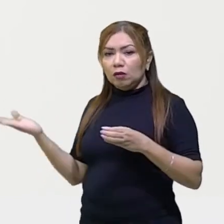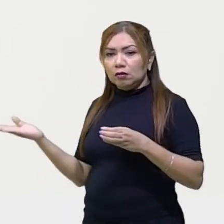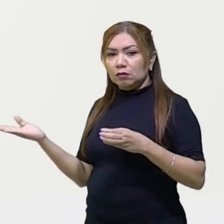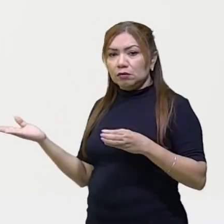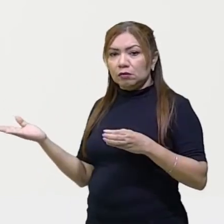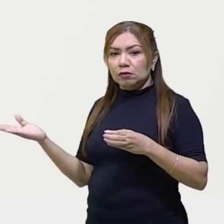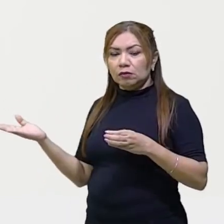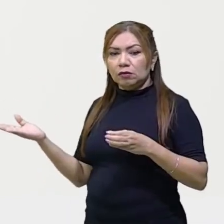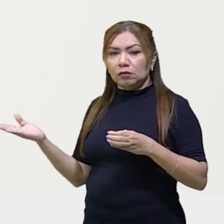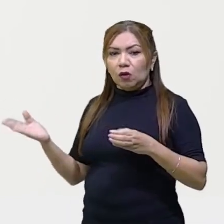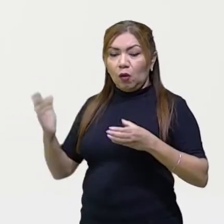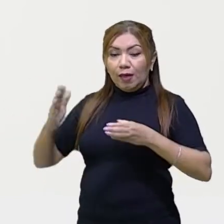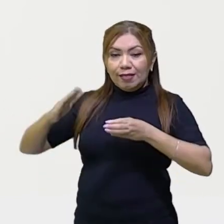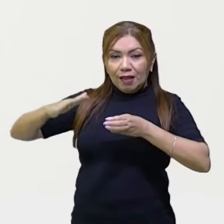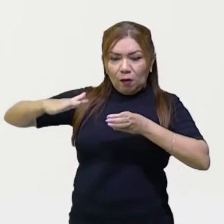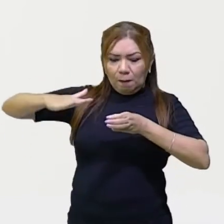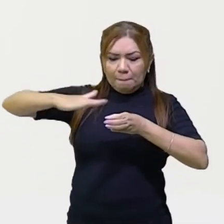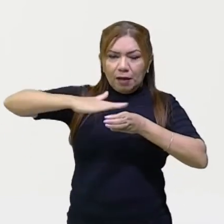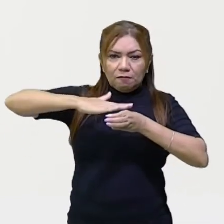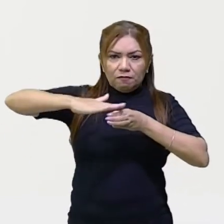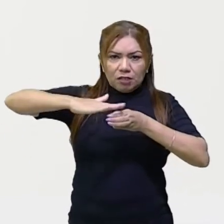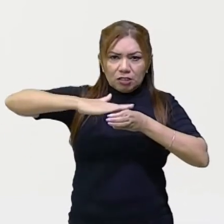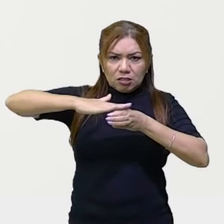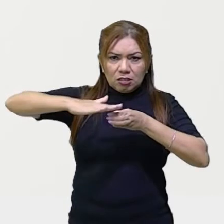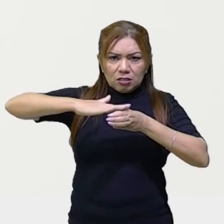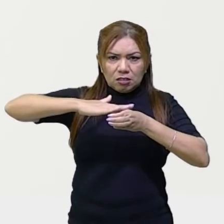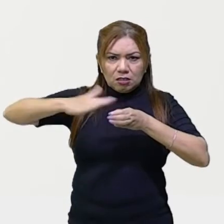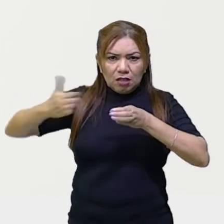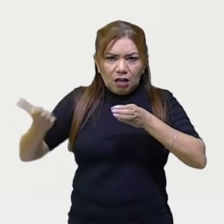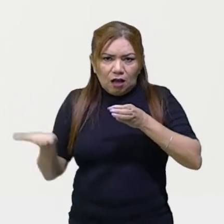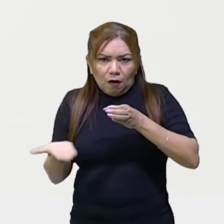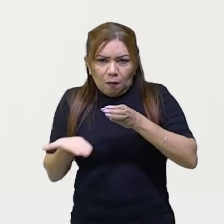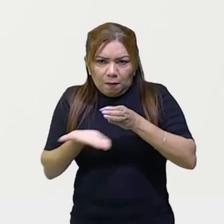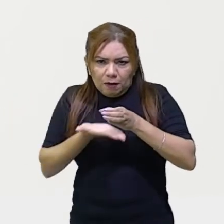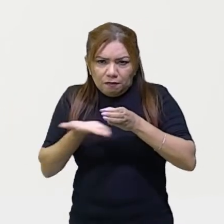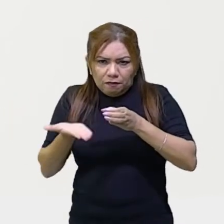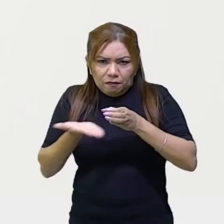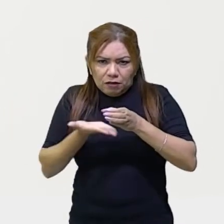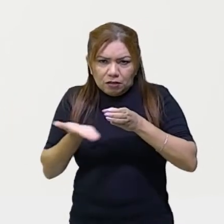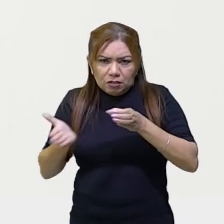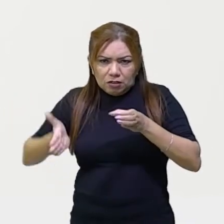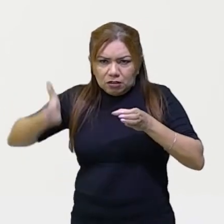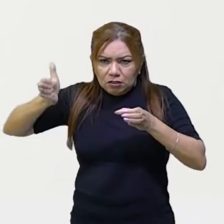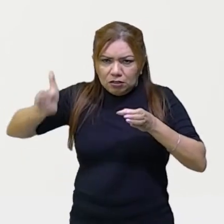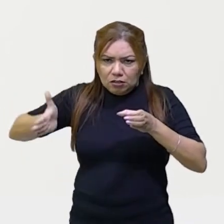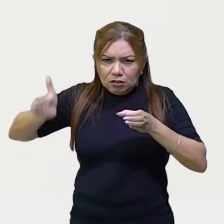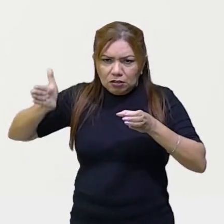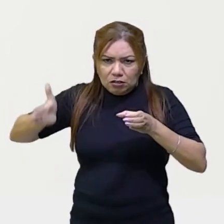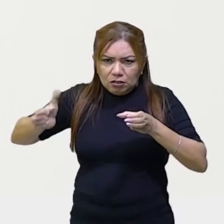a praça fácil dele Olha só as farsas aqui ó